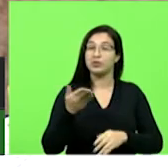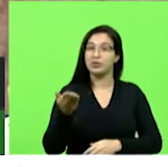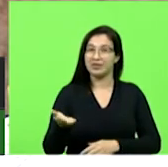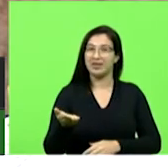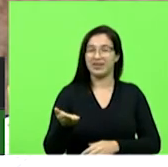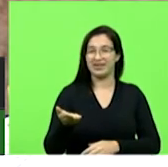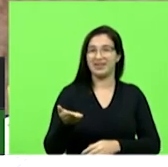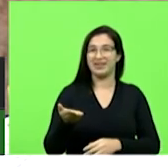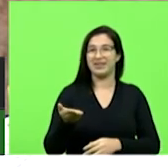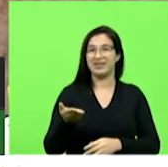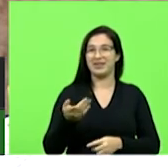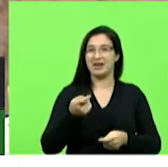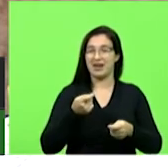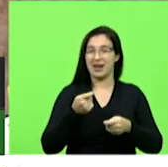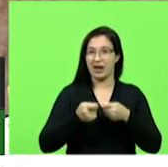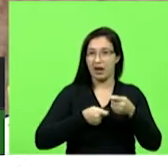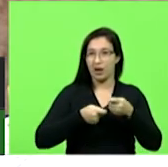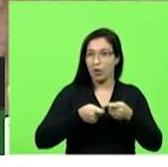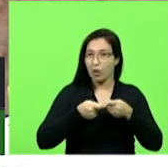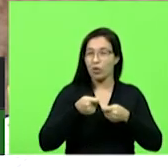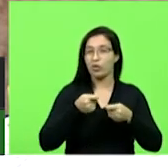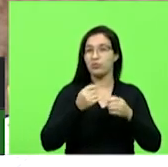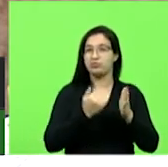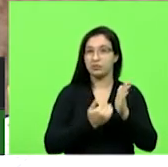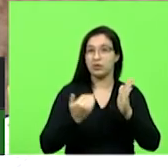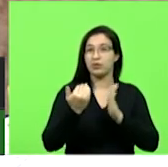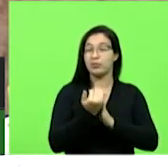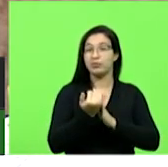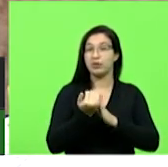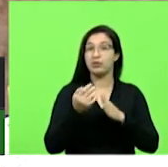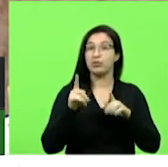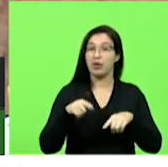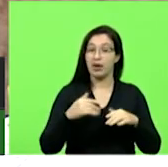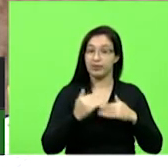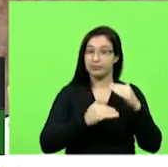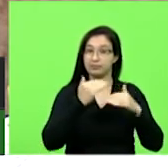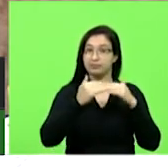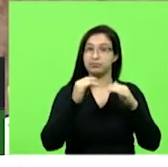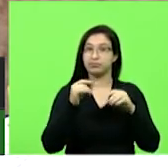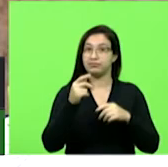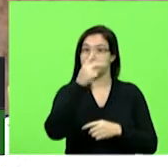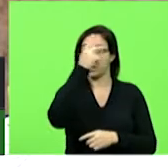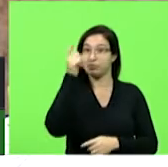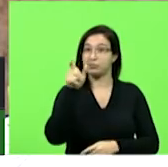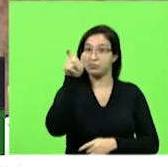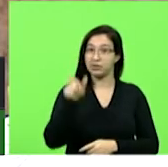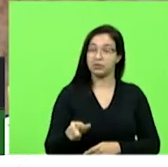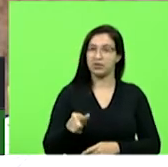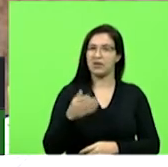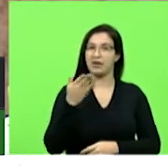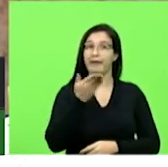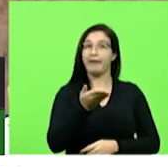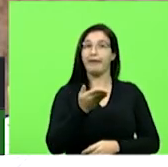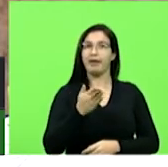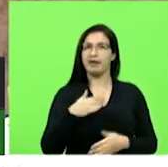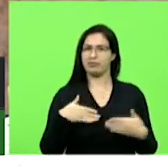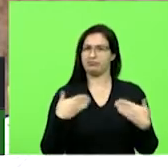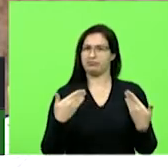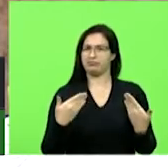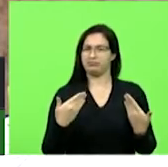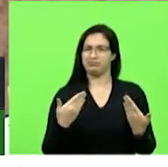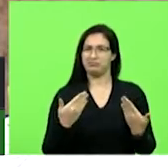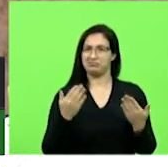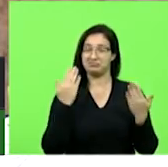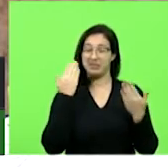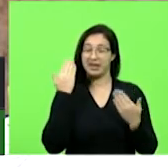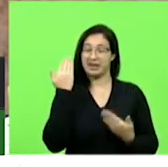é a prosperidade do Estado, é a prosperidade do indivíduo. E ele ficou realmente sem entender muito bem,